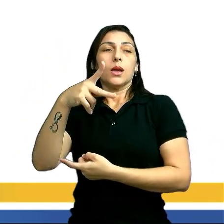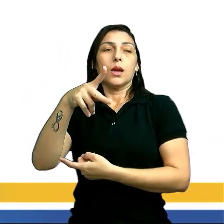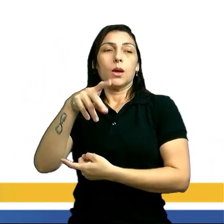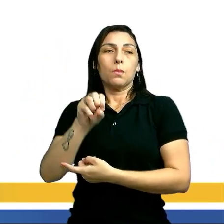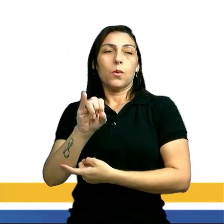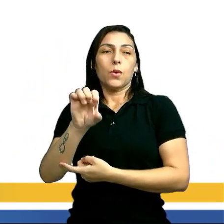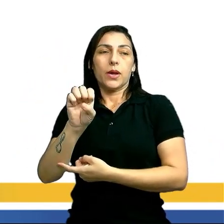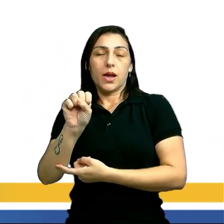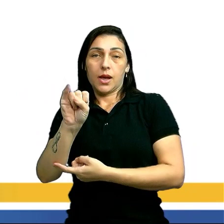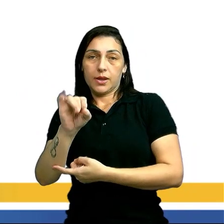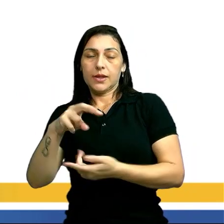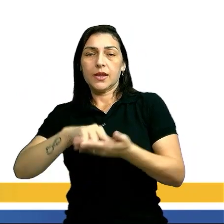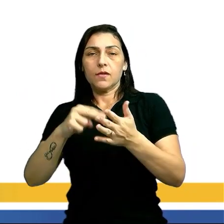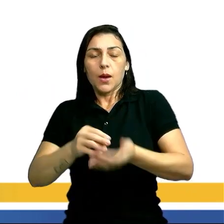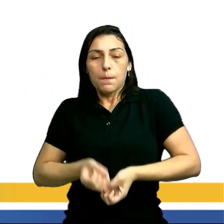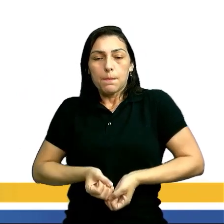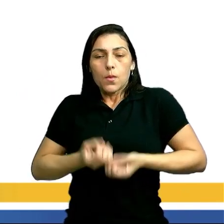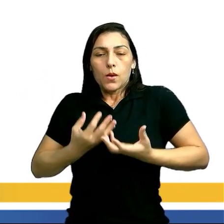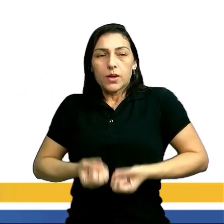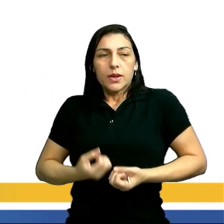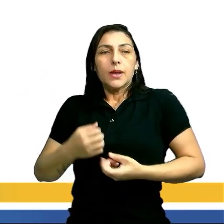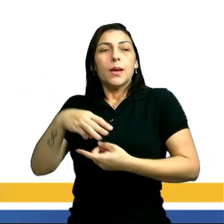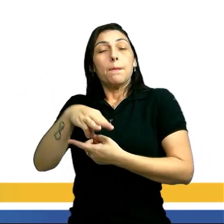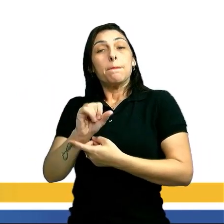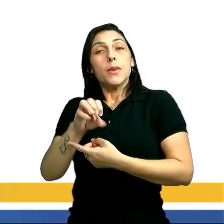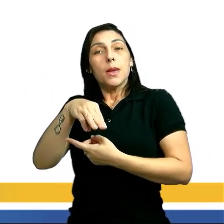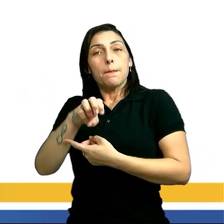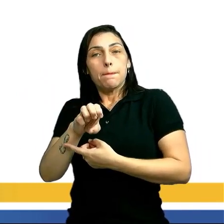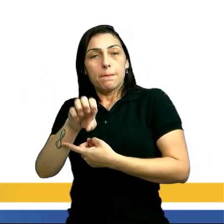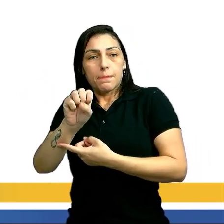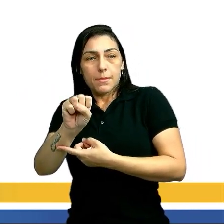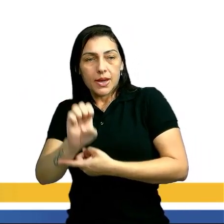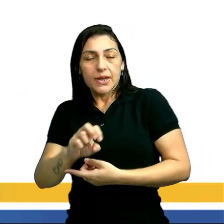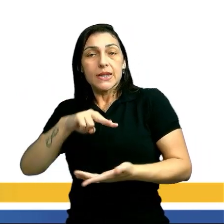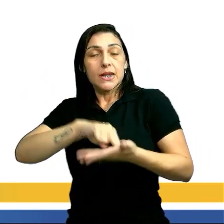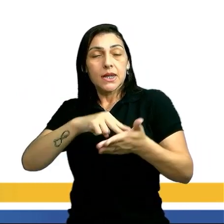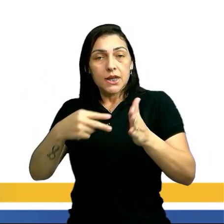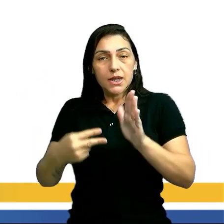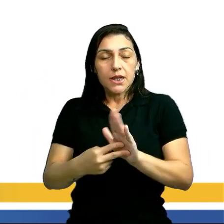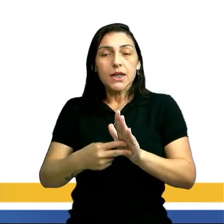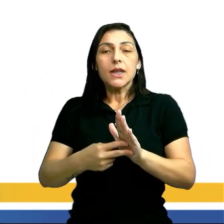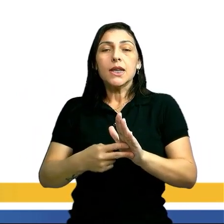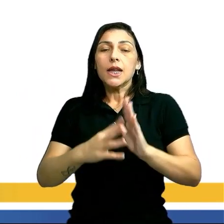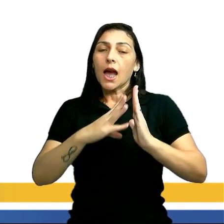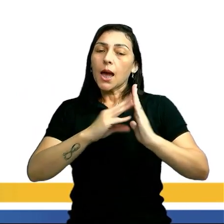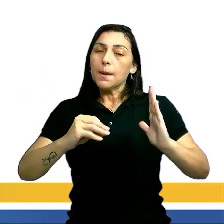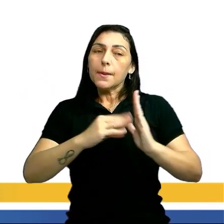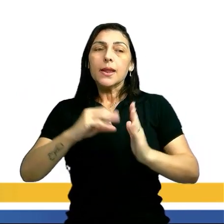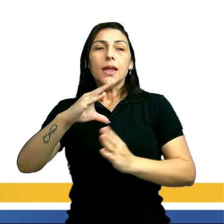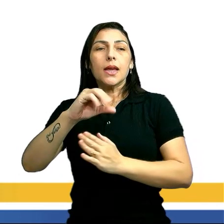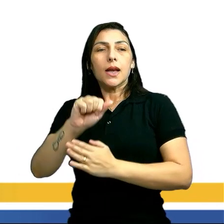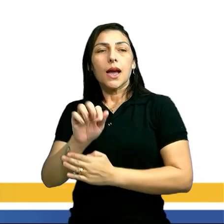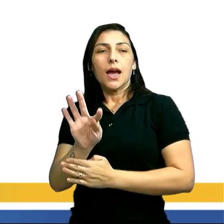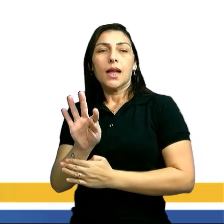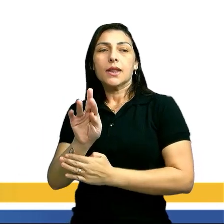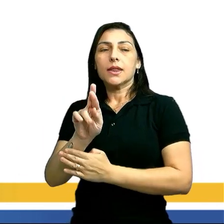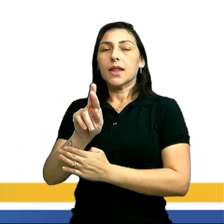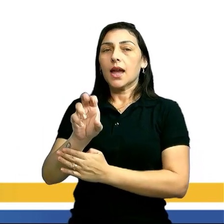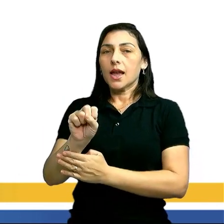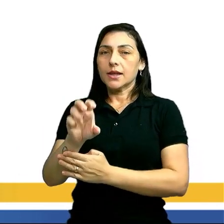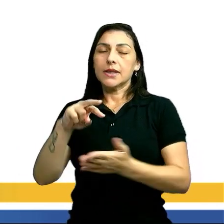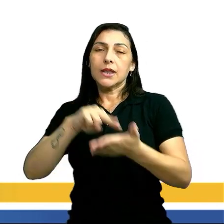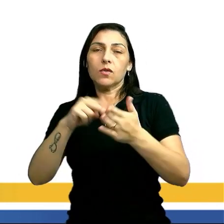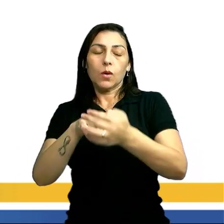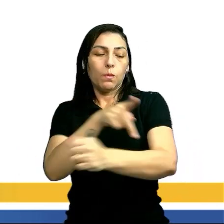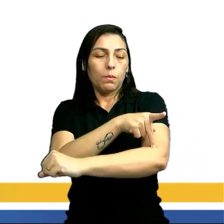que significa poesia, mimese, ou mímese, que significa imitação, e catárese, que